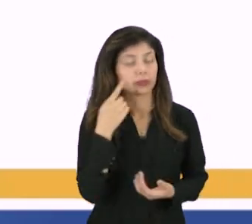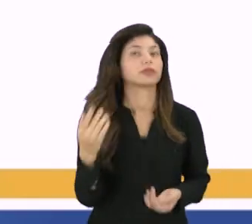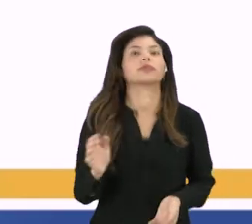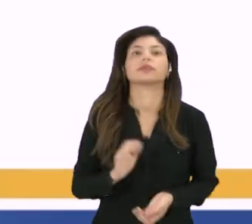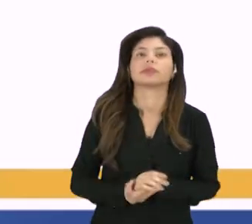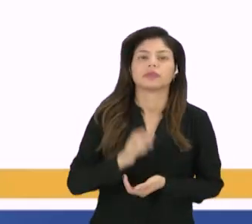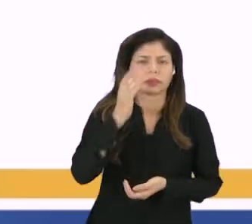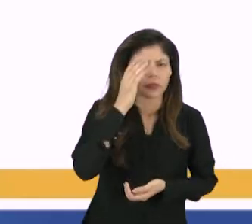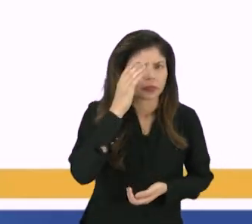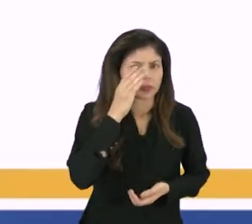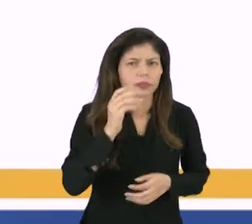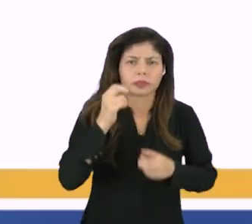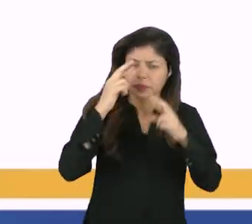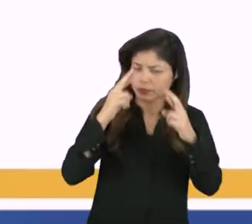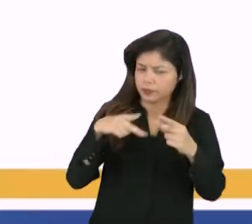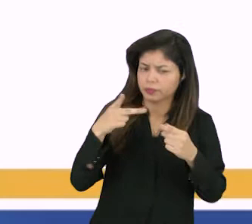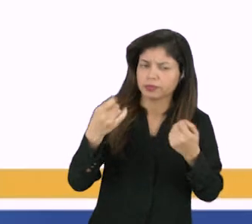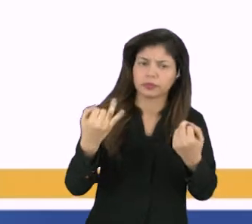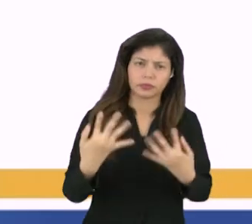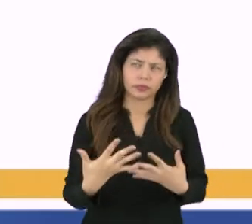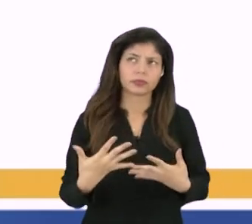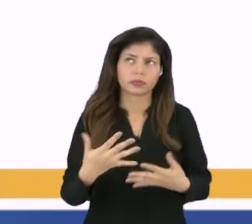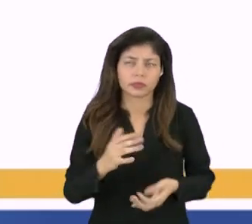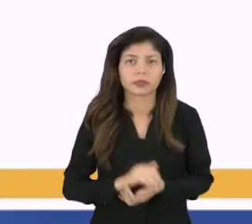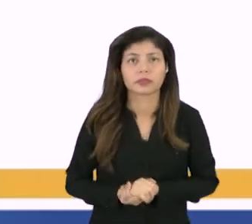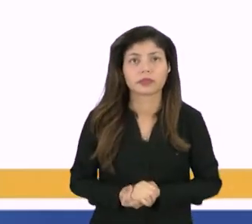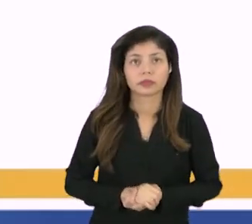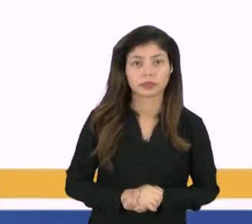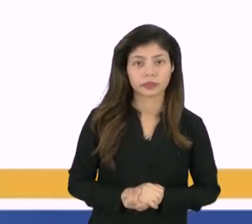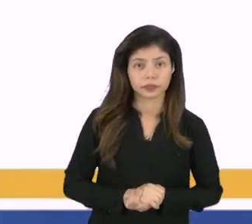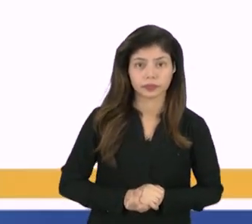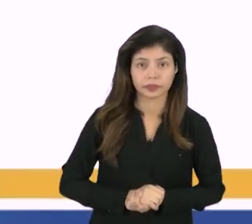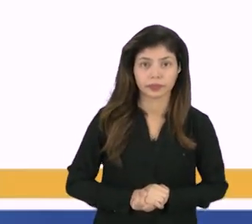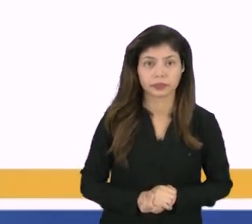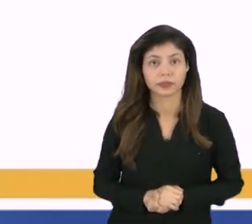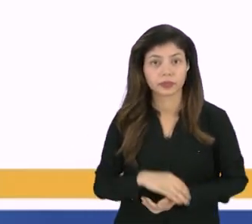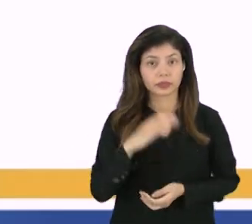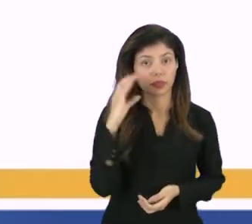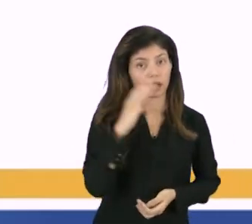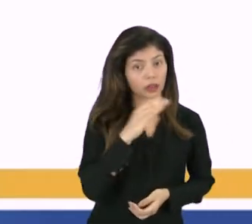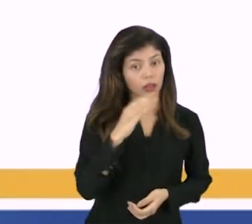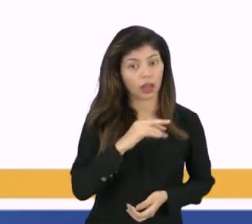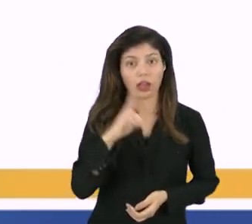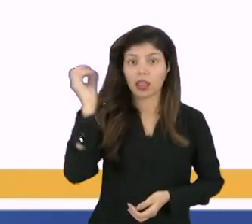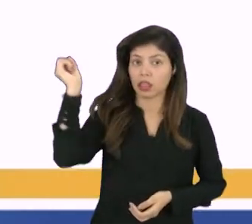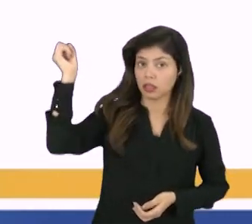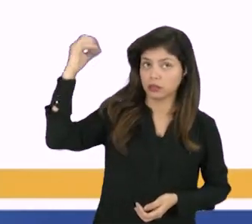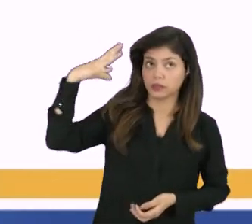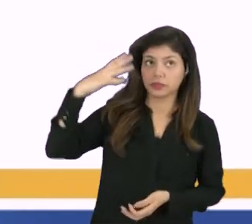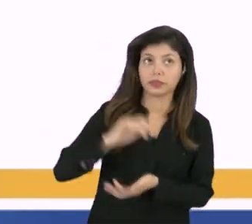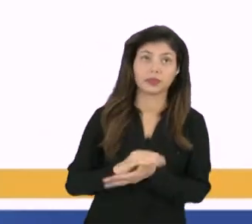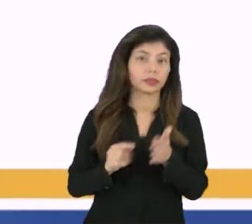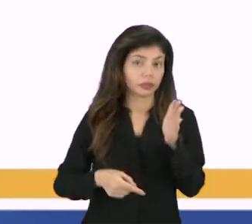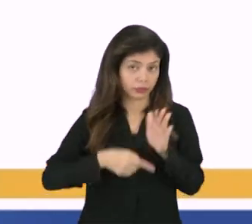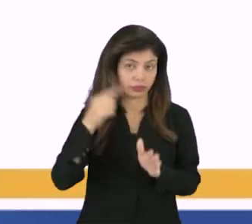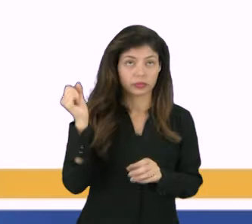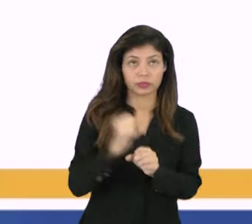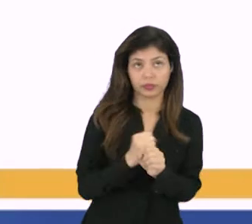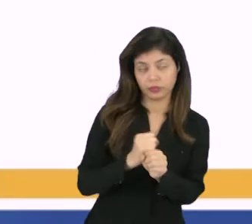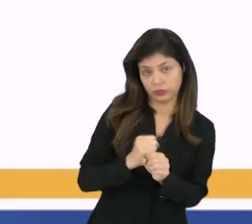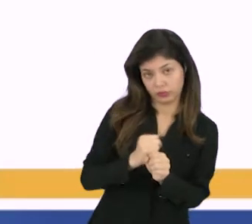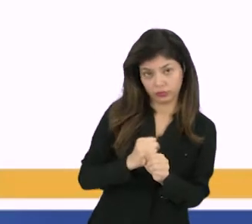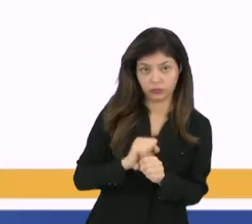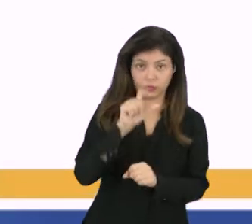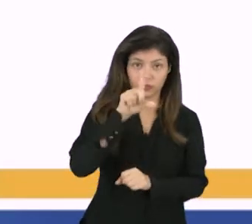algumas curiosidades a respeito disso, da propagação retilínea e a velocidade da luz. Primeiro que nós temos uma unidade de medida aí,